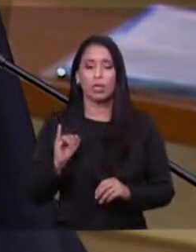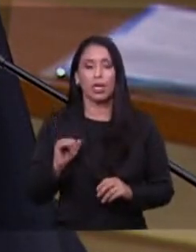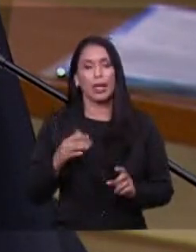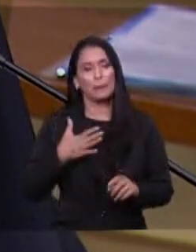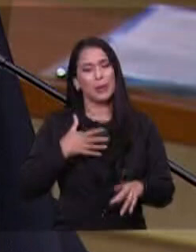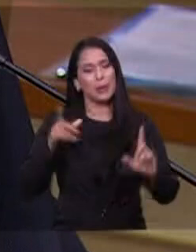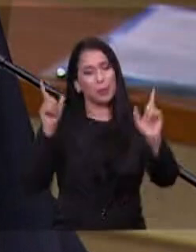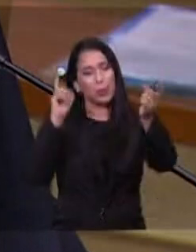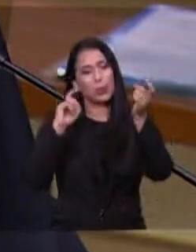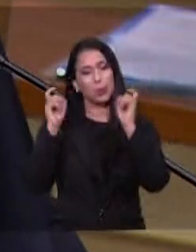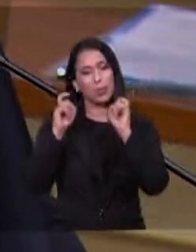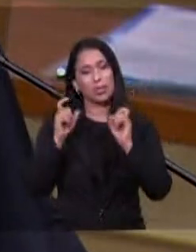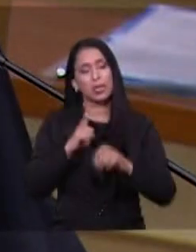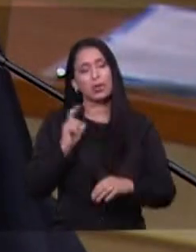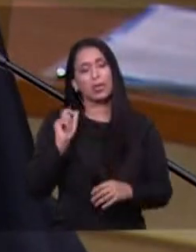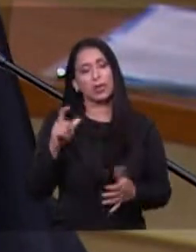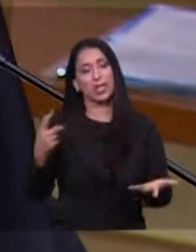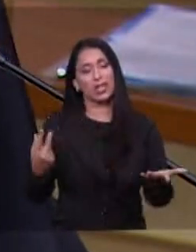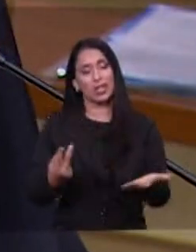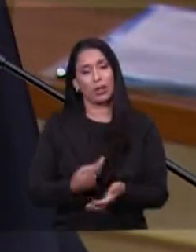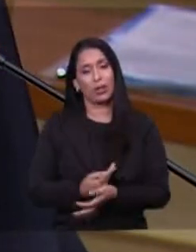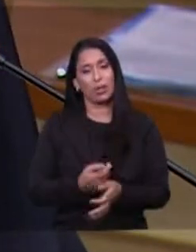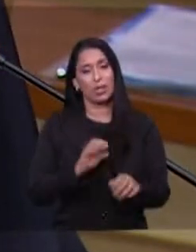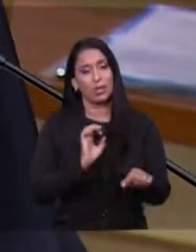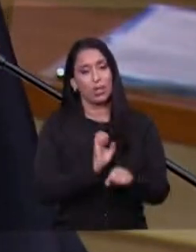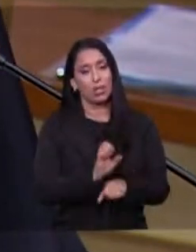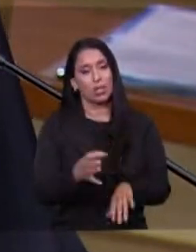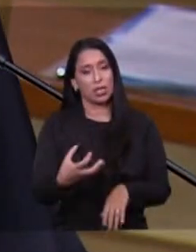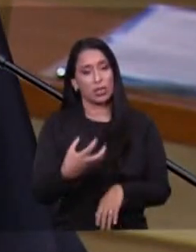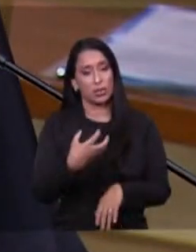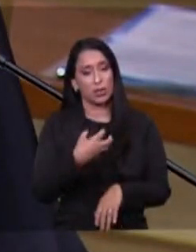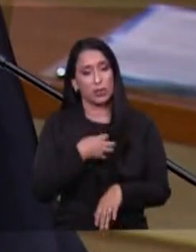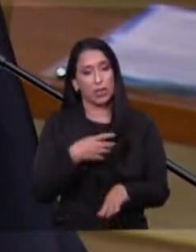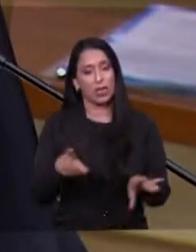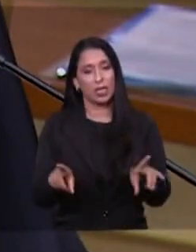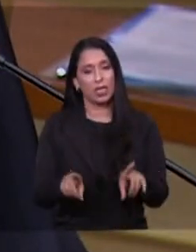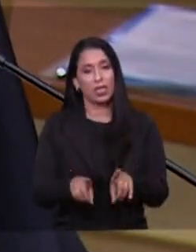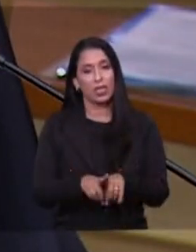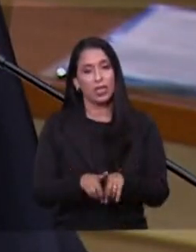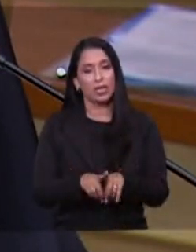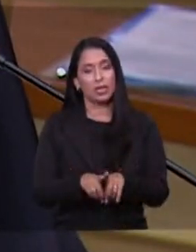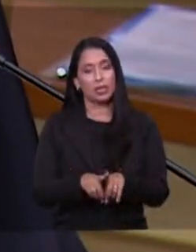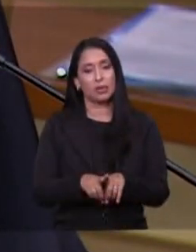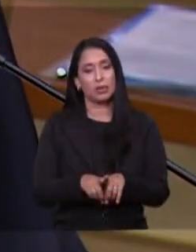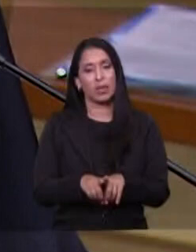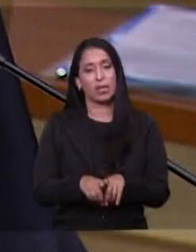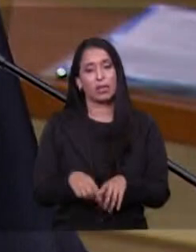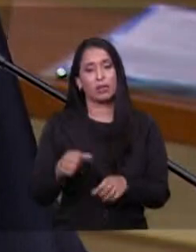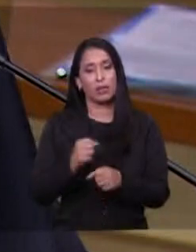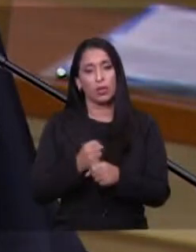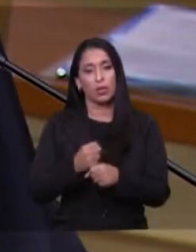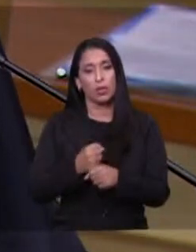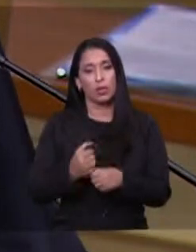preocupação, senhora presidente, é que já ocorre no Estado da Bahia e certamente ocorrerá também nos próximos anos,